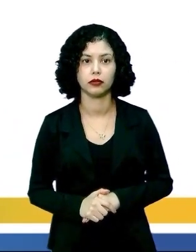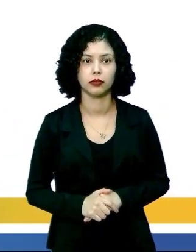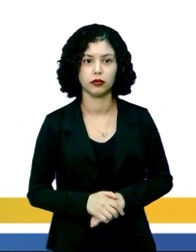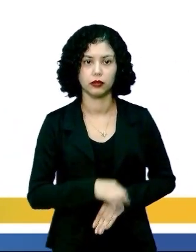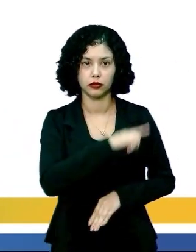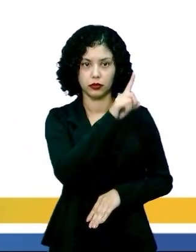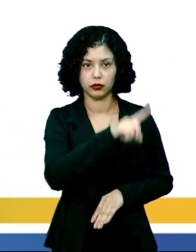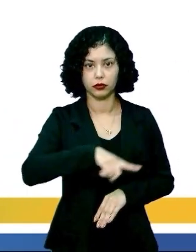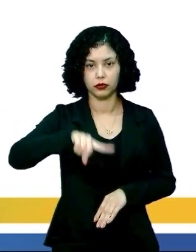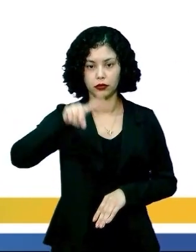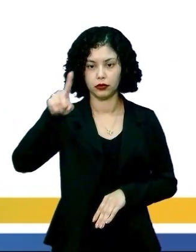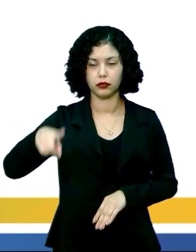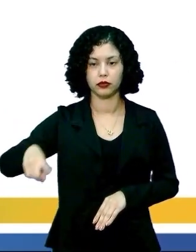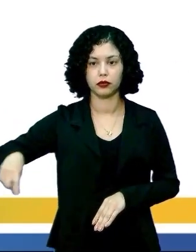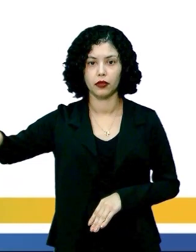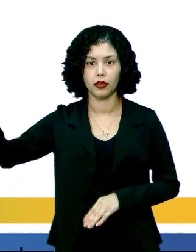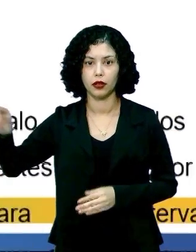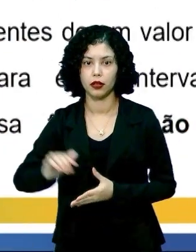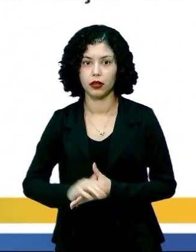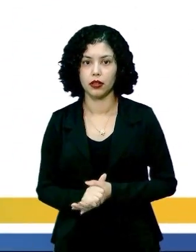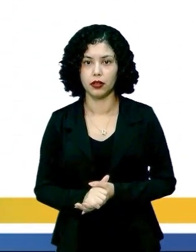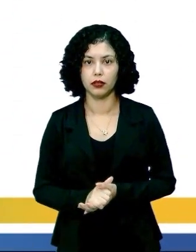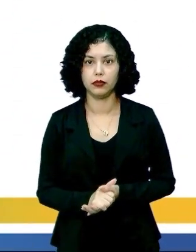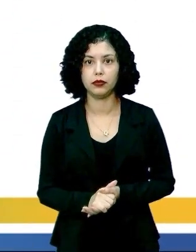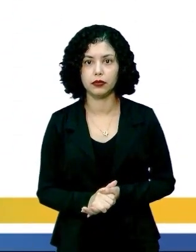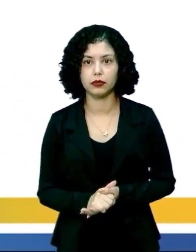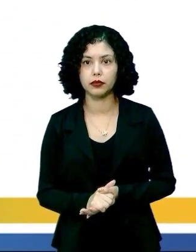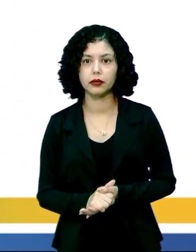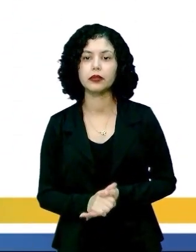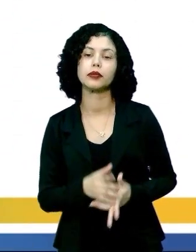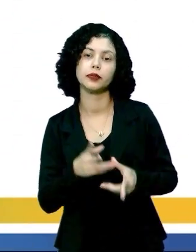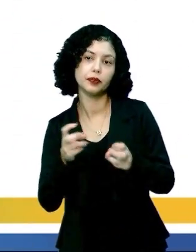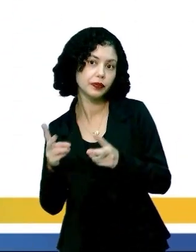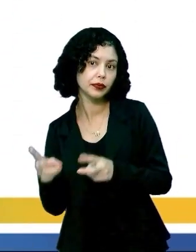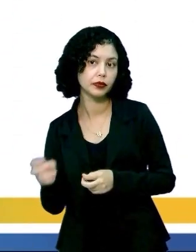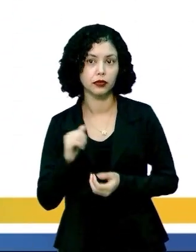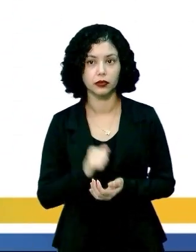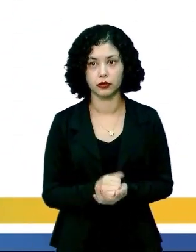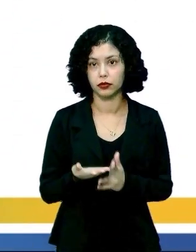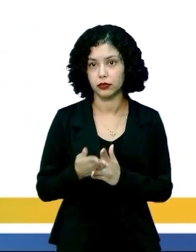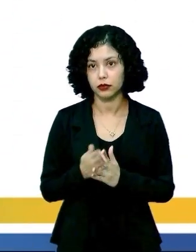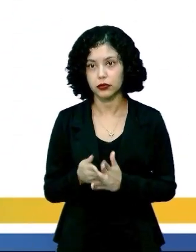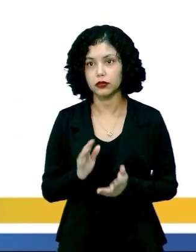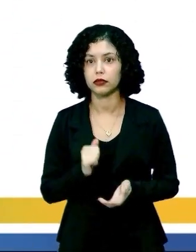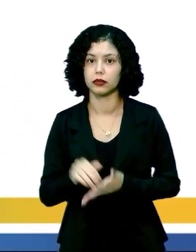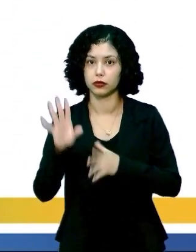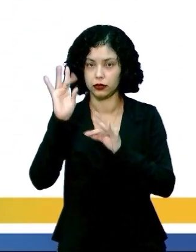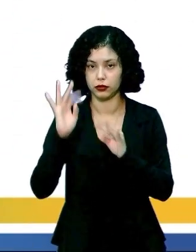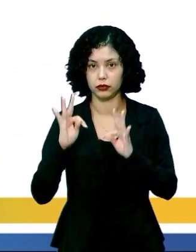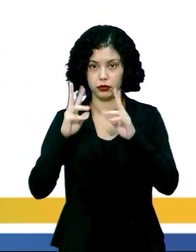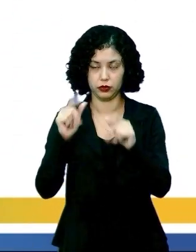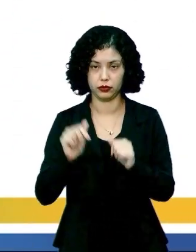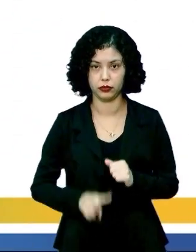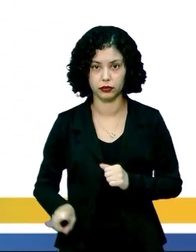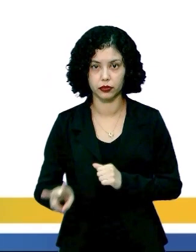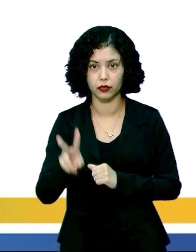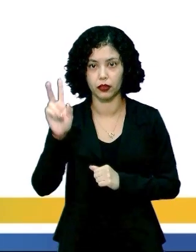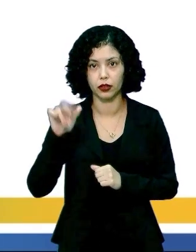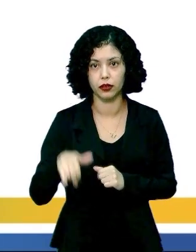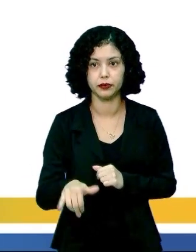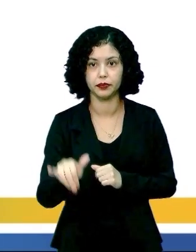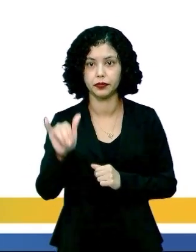aí, o gráfico de uma função não sobrejetora. Note que, para esse